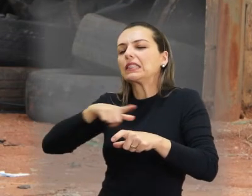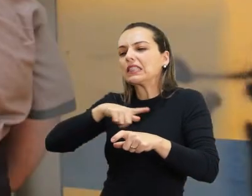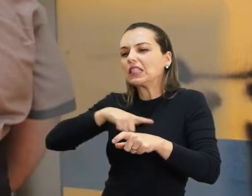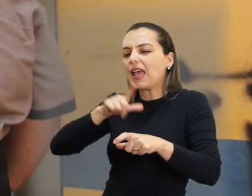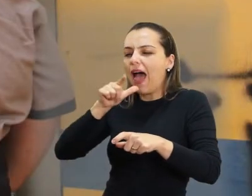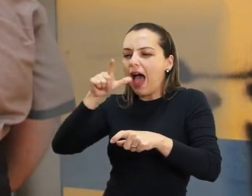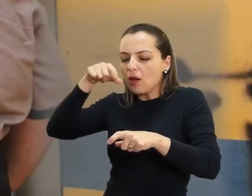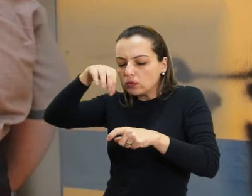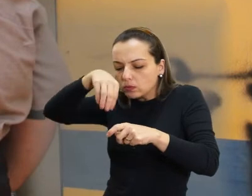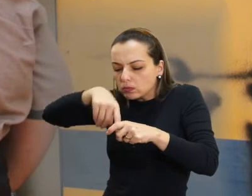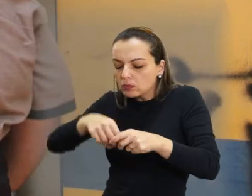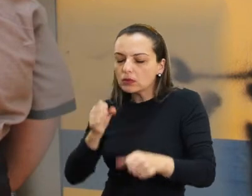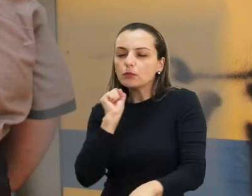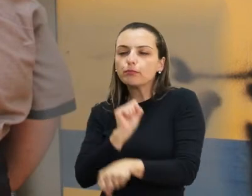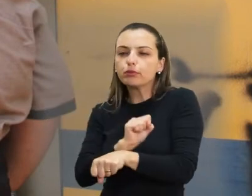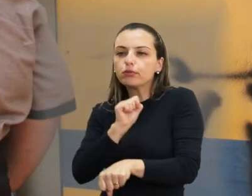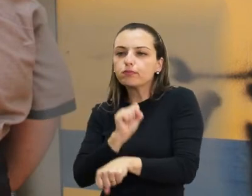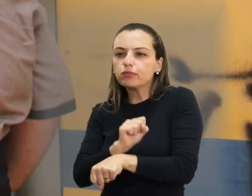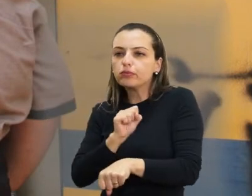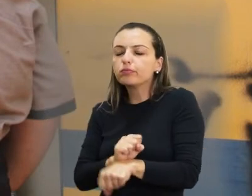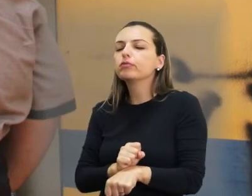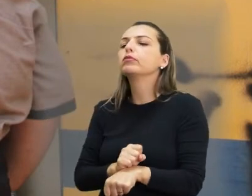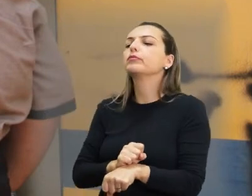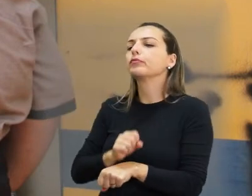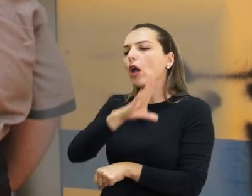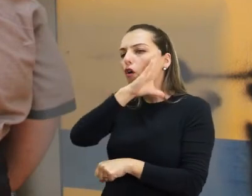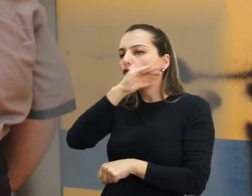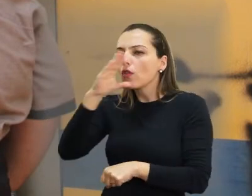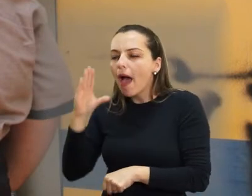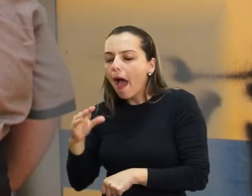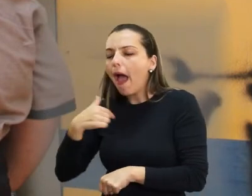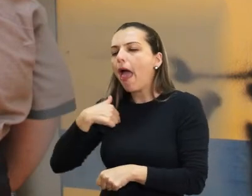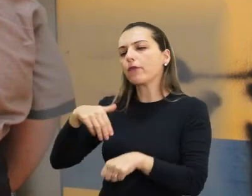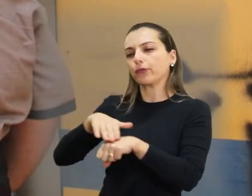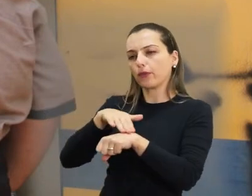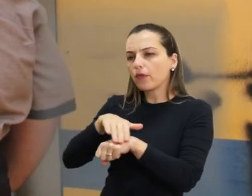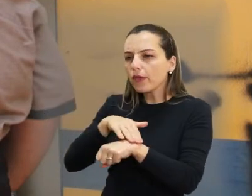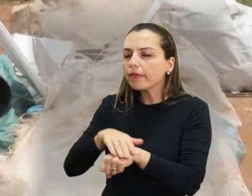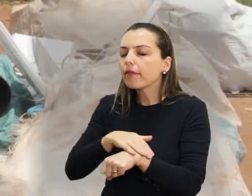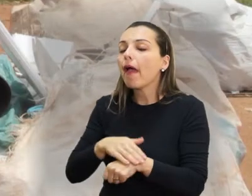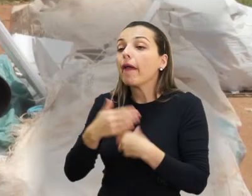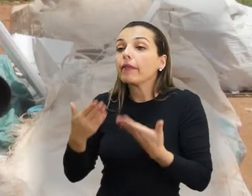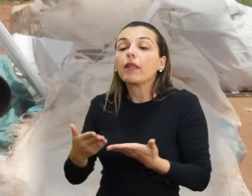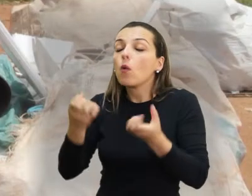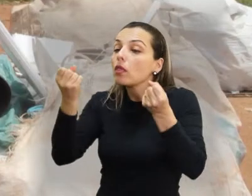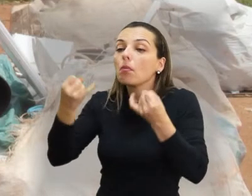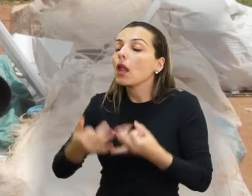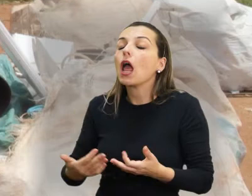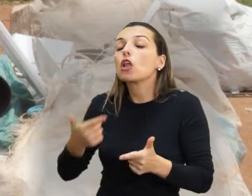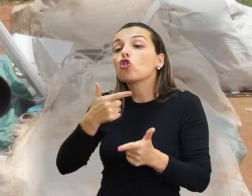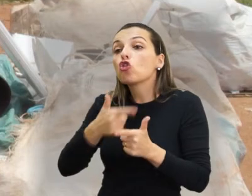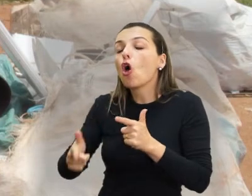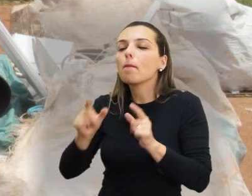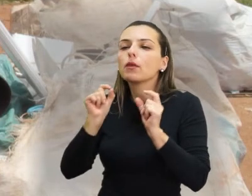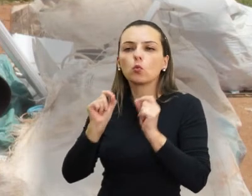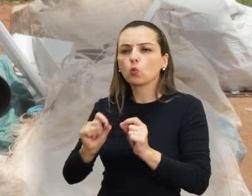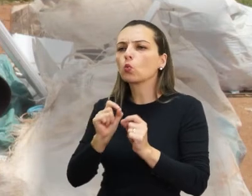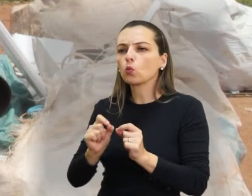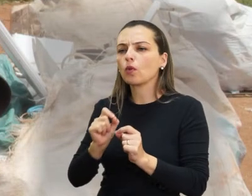se não tinha, possível criador. A gente conversou com os funcionários, como está nessa foto, dizendo realmente o papel